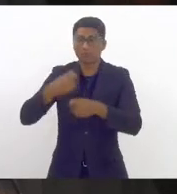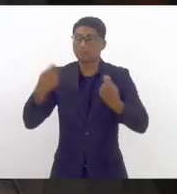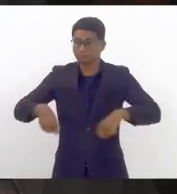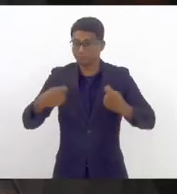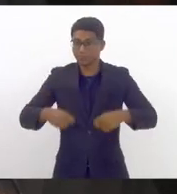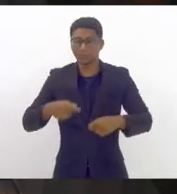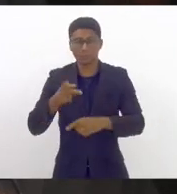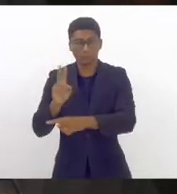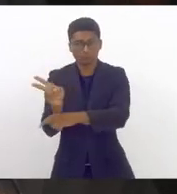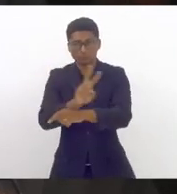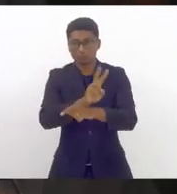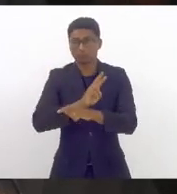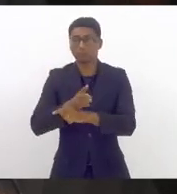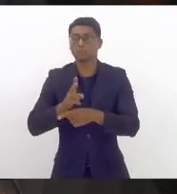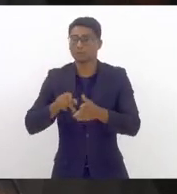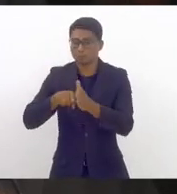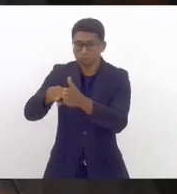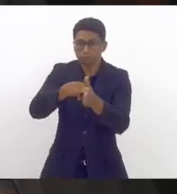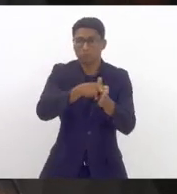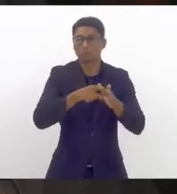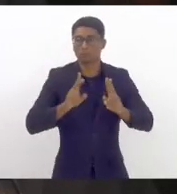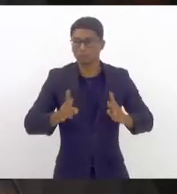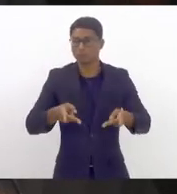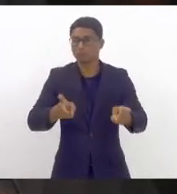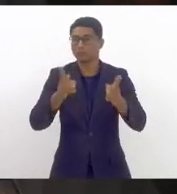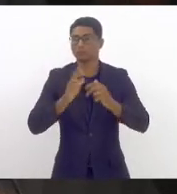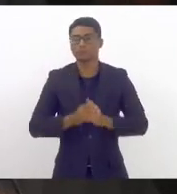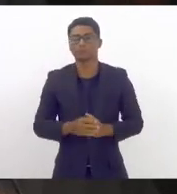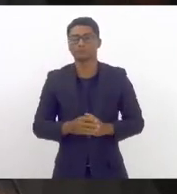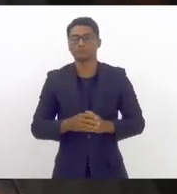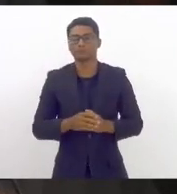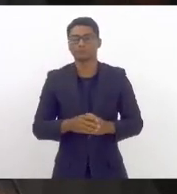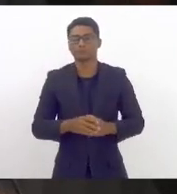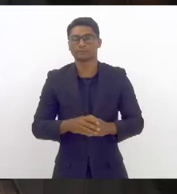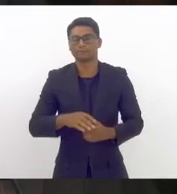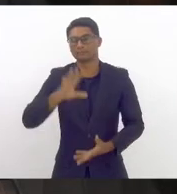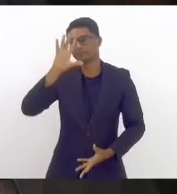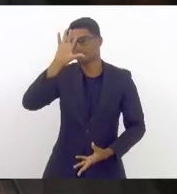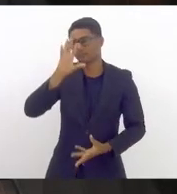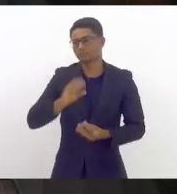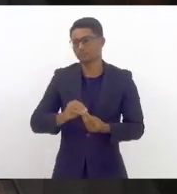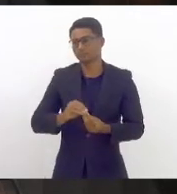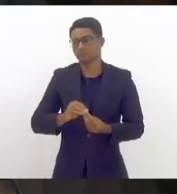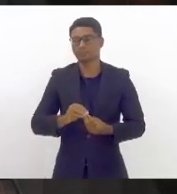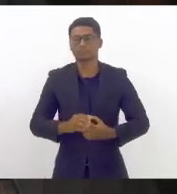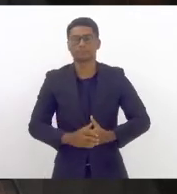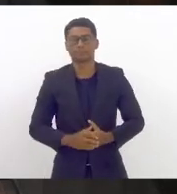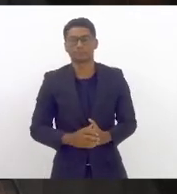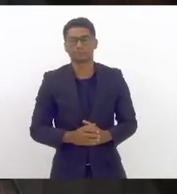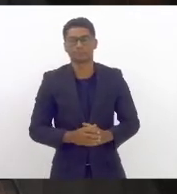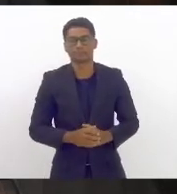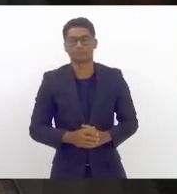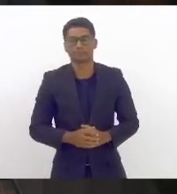e para encerrar no tempo que eu disponho seu presidente dizer que o Tribunal